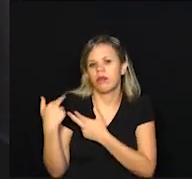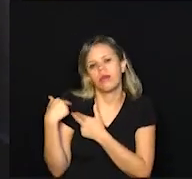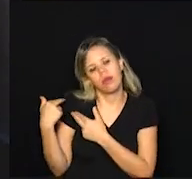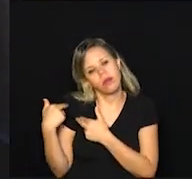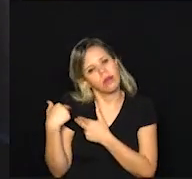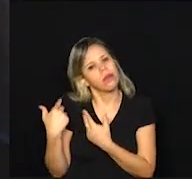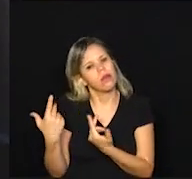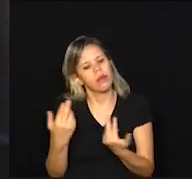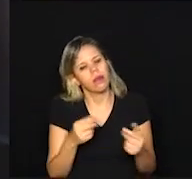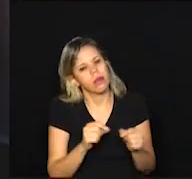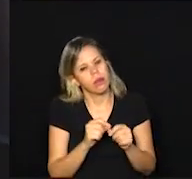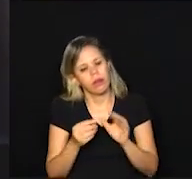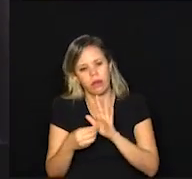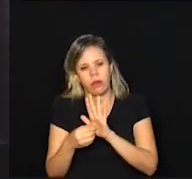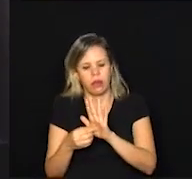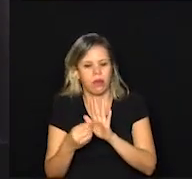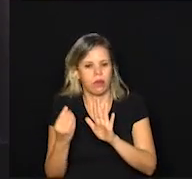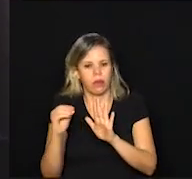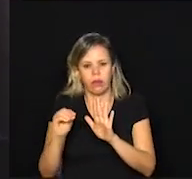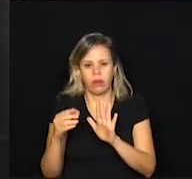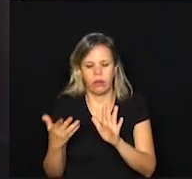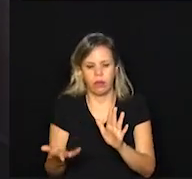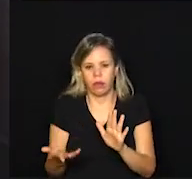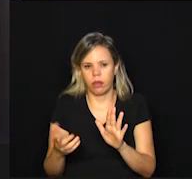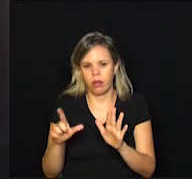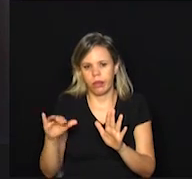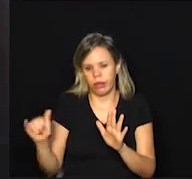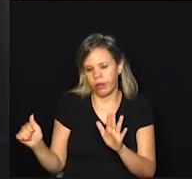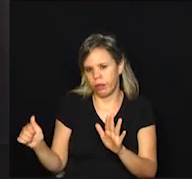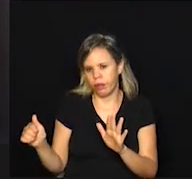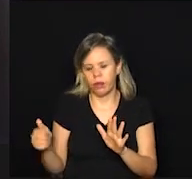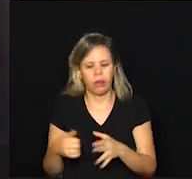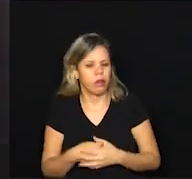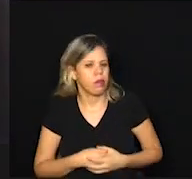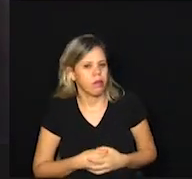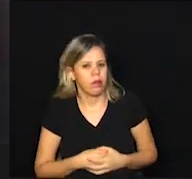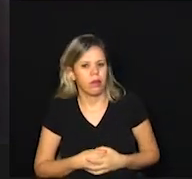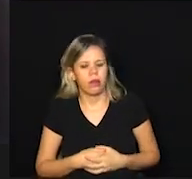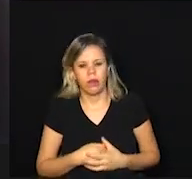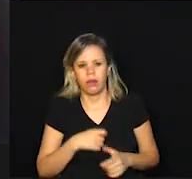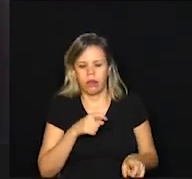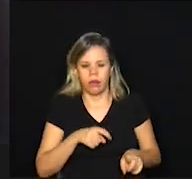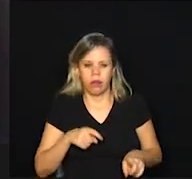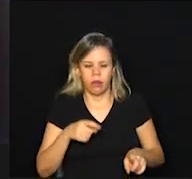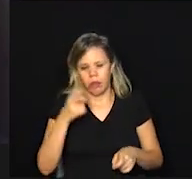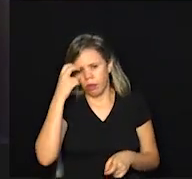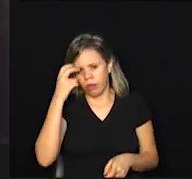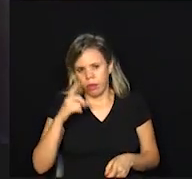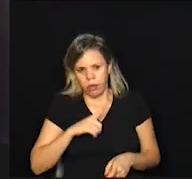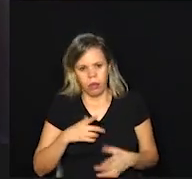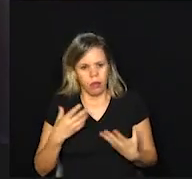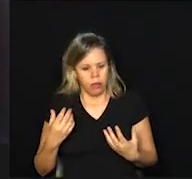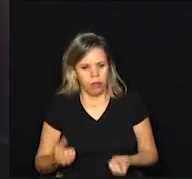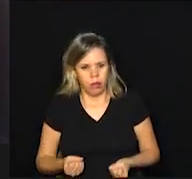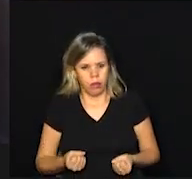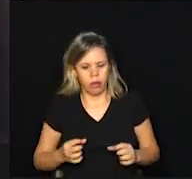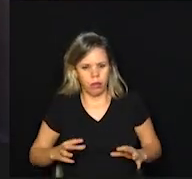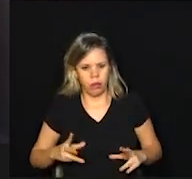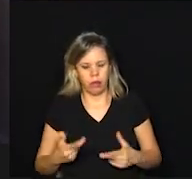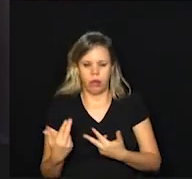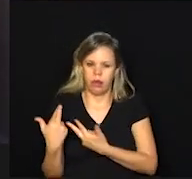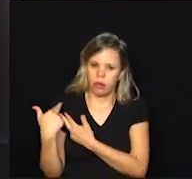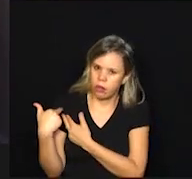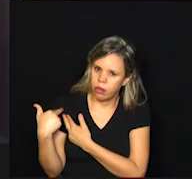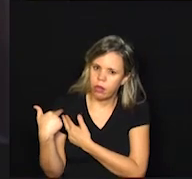como foi muito bem colocado aqui pela Lúcia Castro os fazendeiros fazedores de Cultura tem assumido todos a